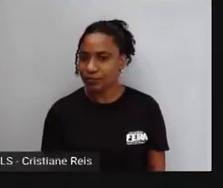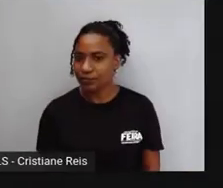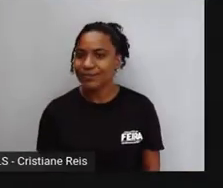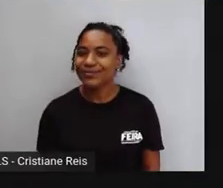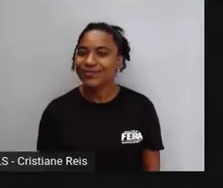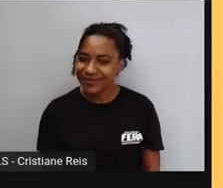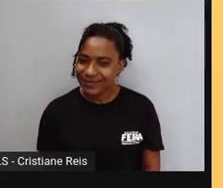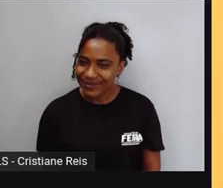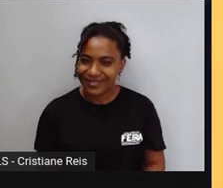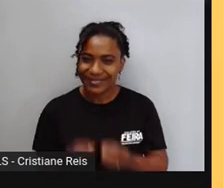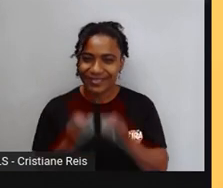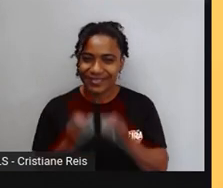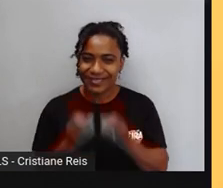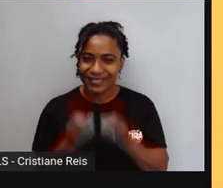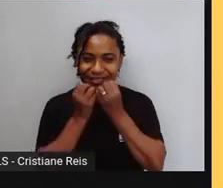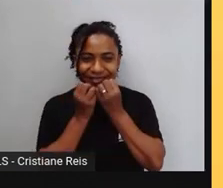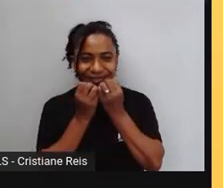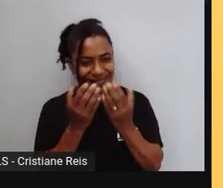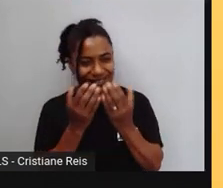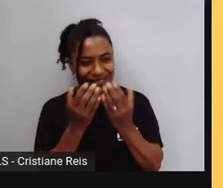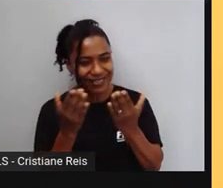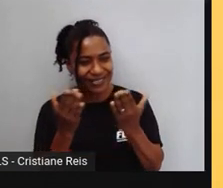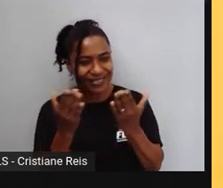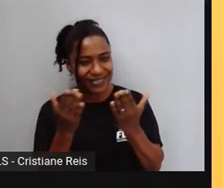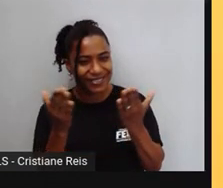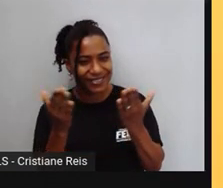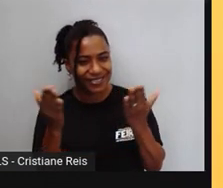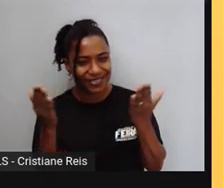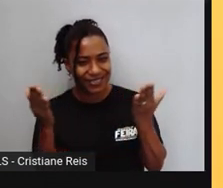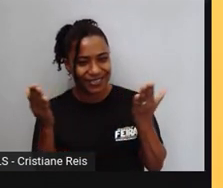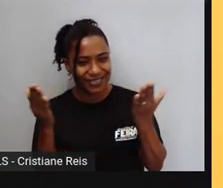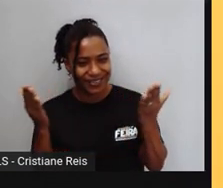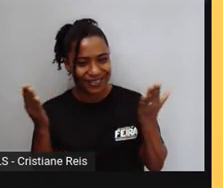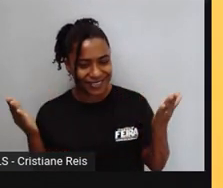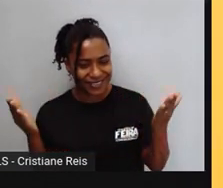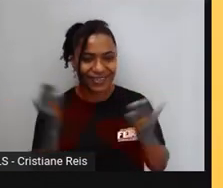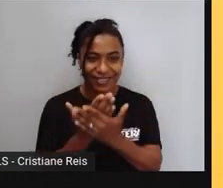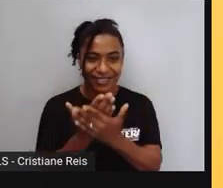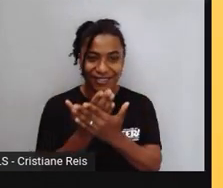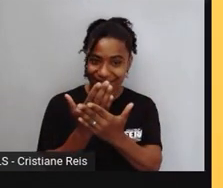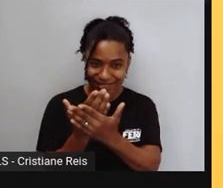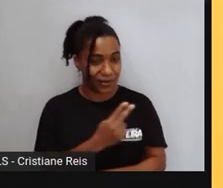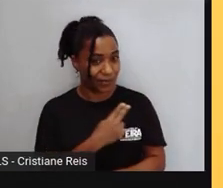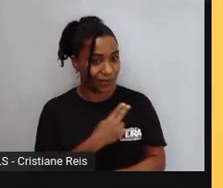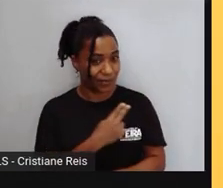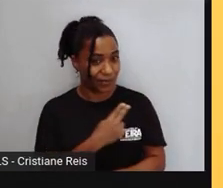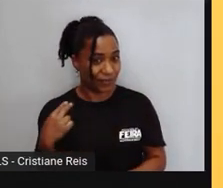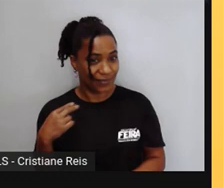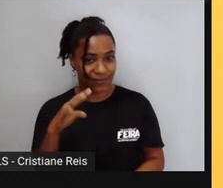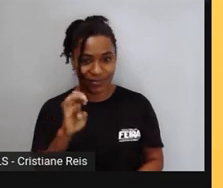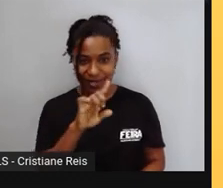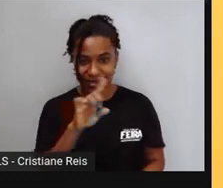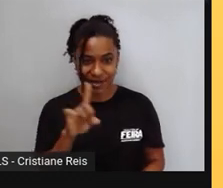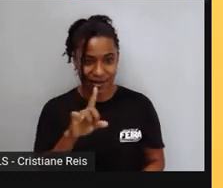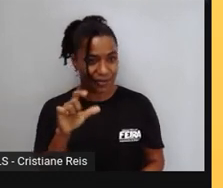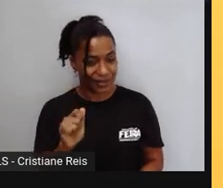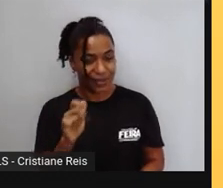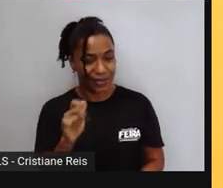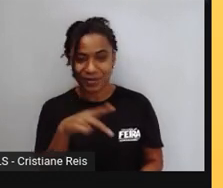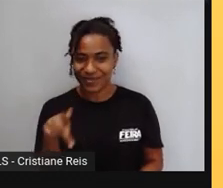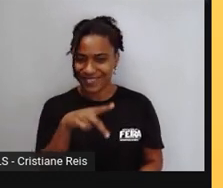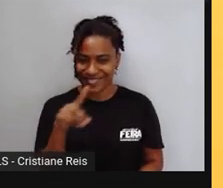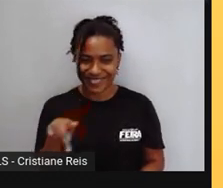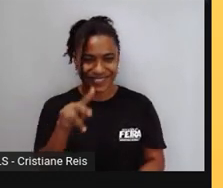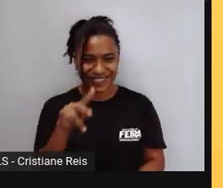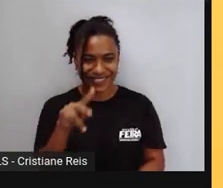Hi everyone! Olá, estudantes! I'm Elsa Silva, I'm an English teacher. Eu sou Elsa Silva,